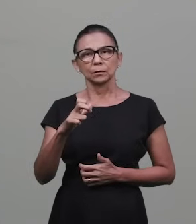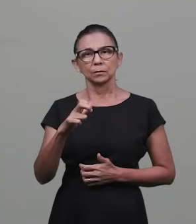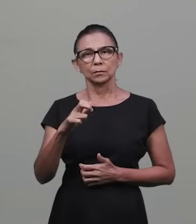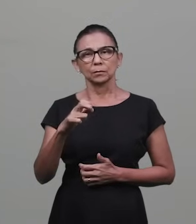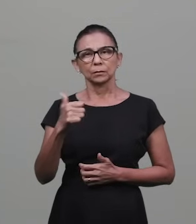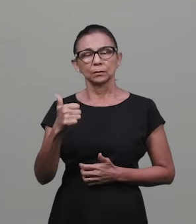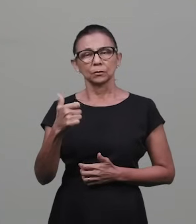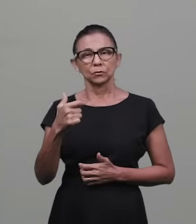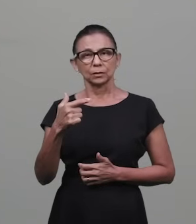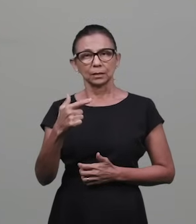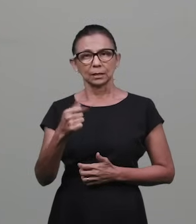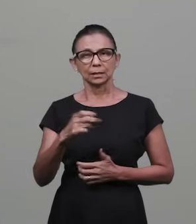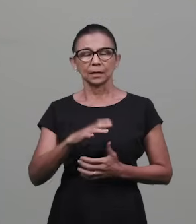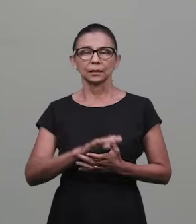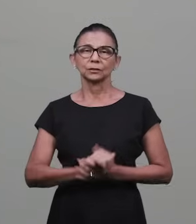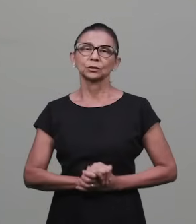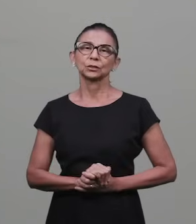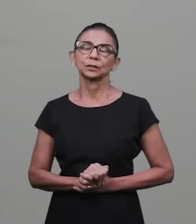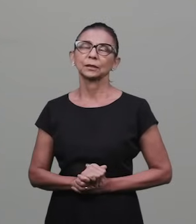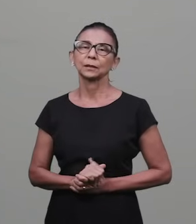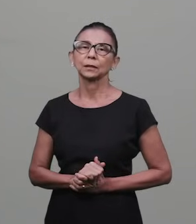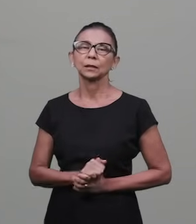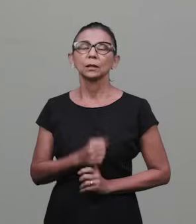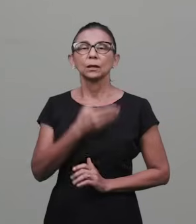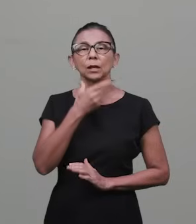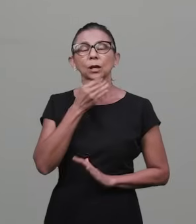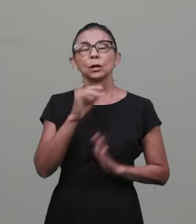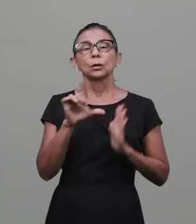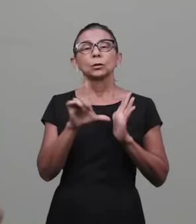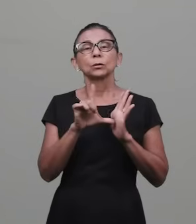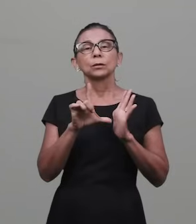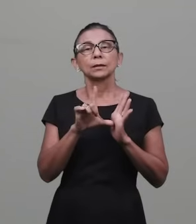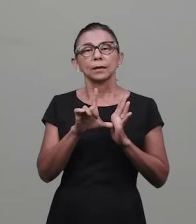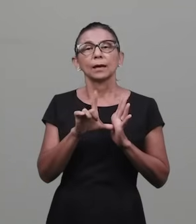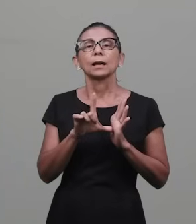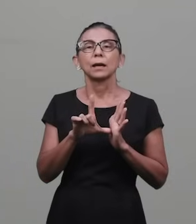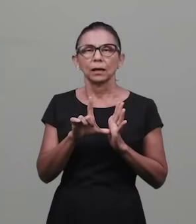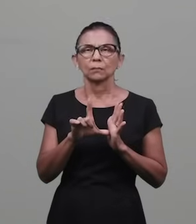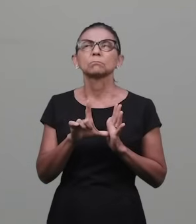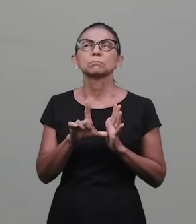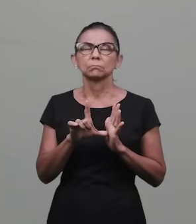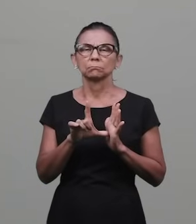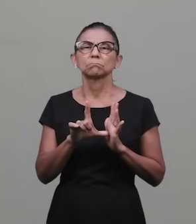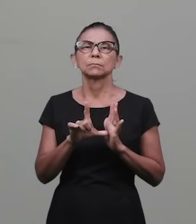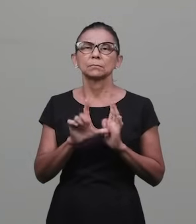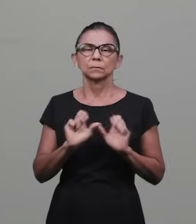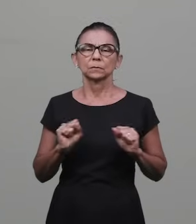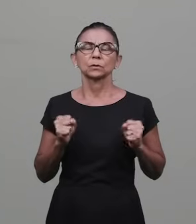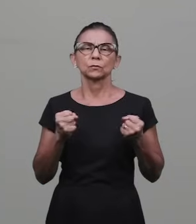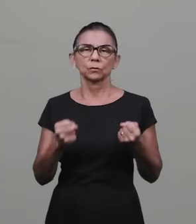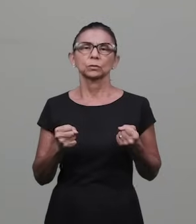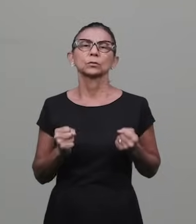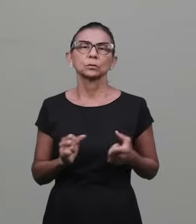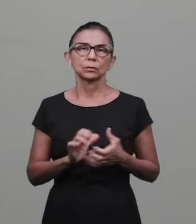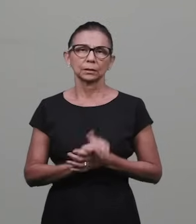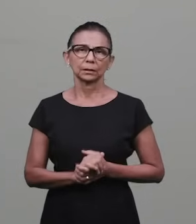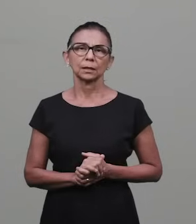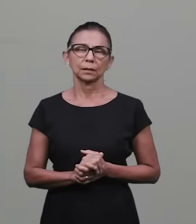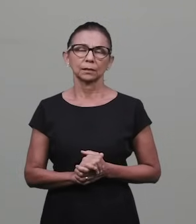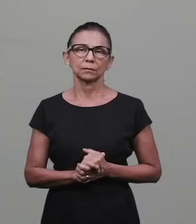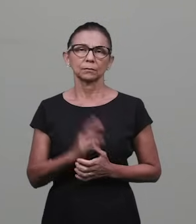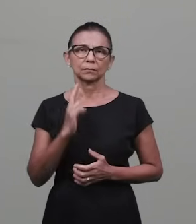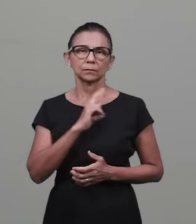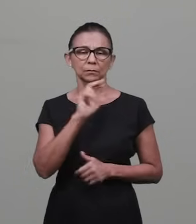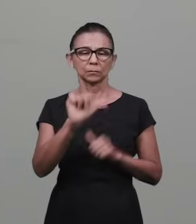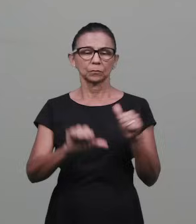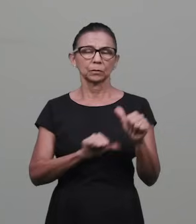Lutero, Martinho Lutero, grande reformador, os irmãos de Ciência e Fé já colocaram, fizeram várias colocações, né? Eu